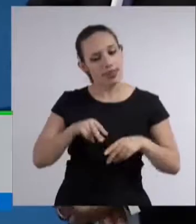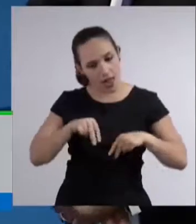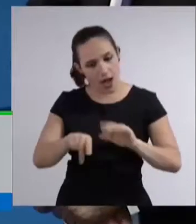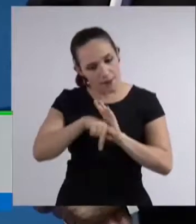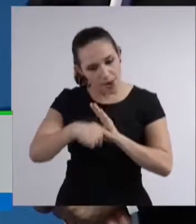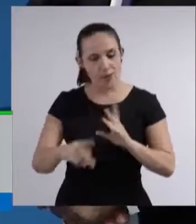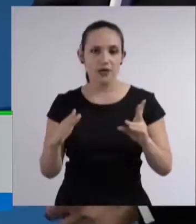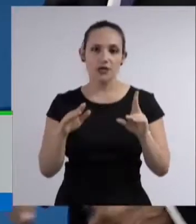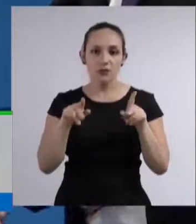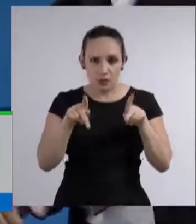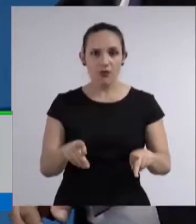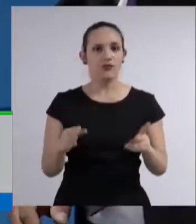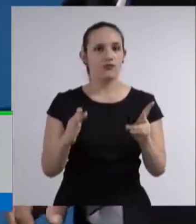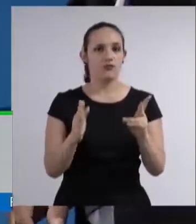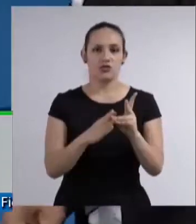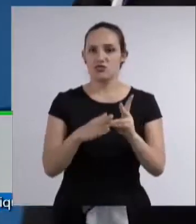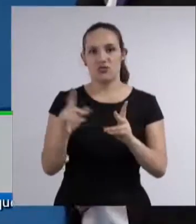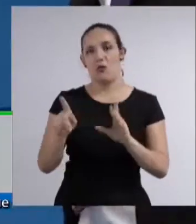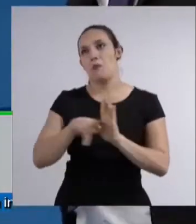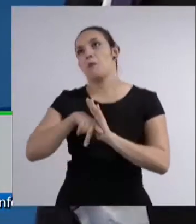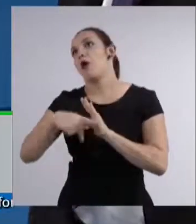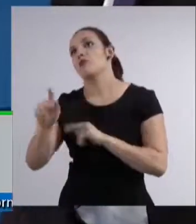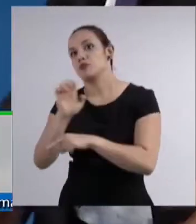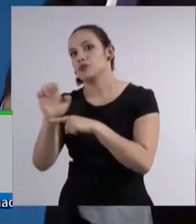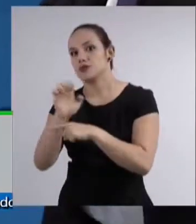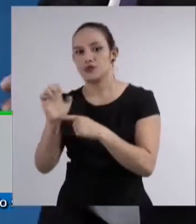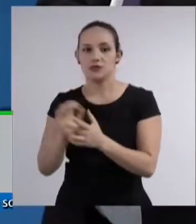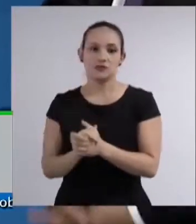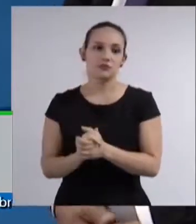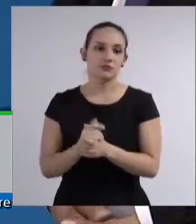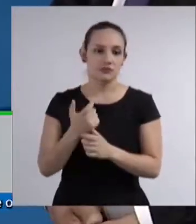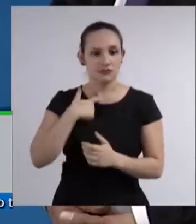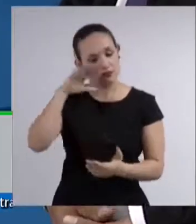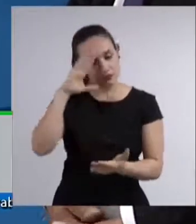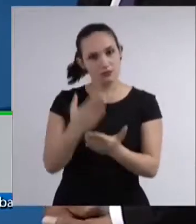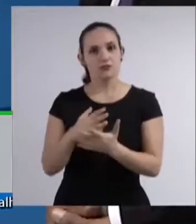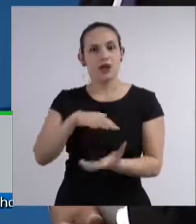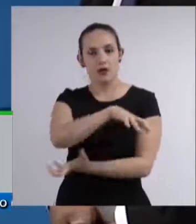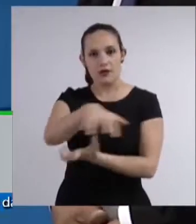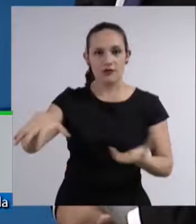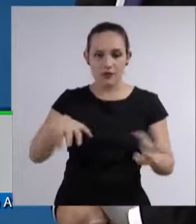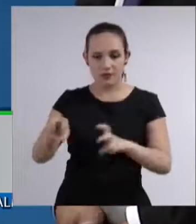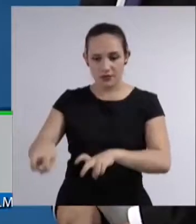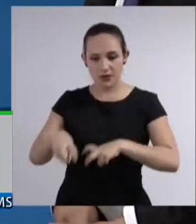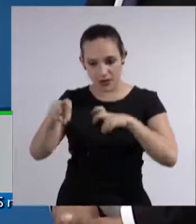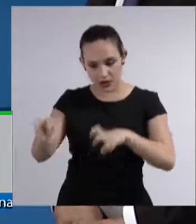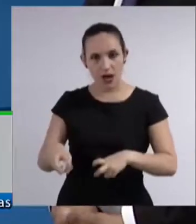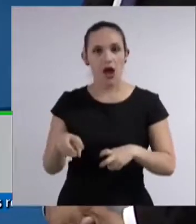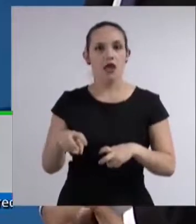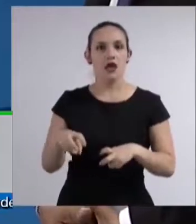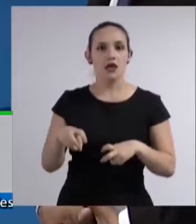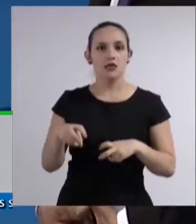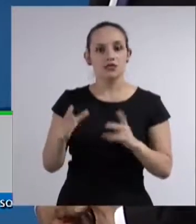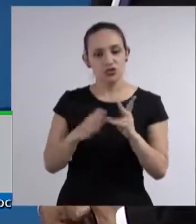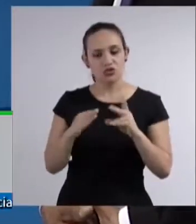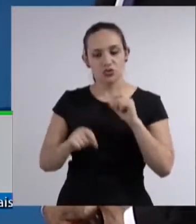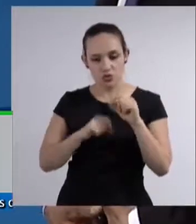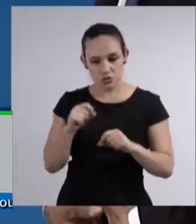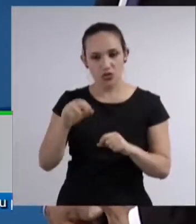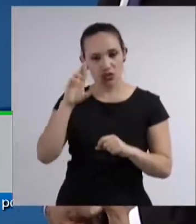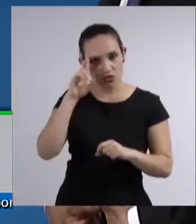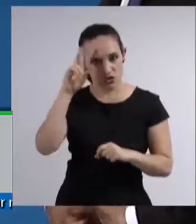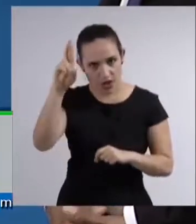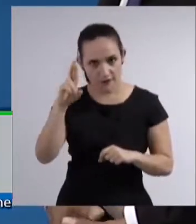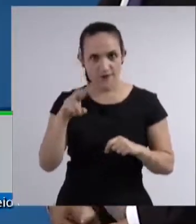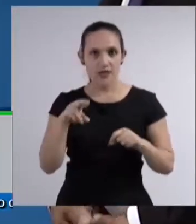eu continuo defendendo, deputado, a reforma agrária indígena, onde o índio possa ter o título da sua terra, sustentar sua